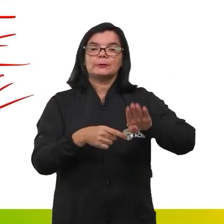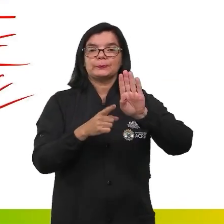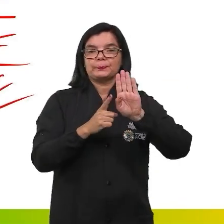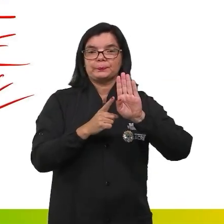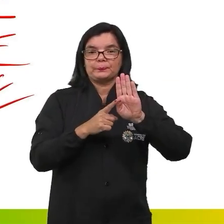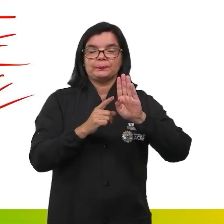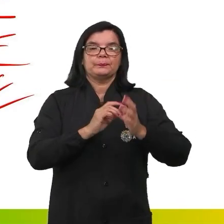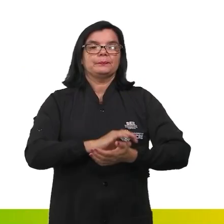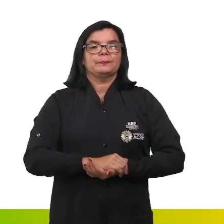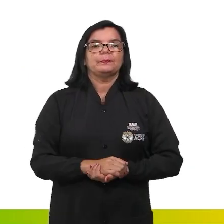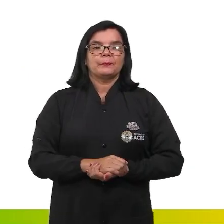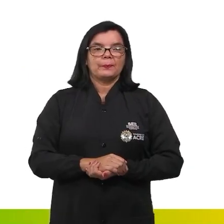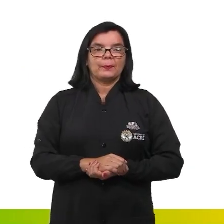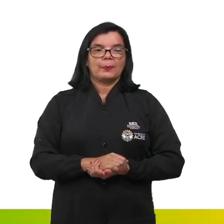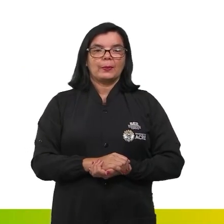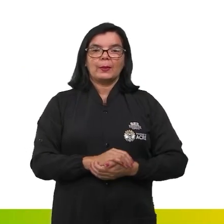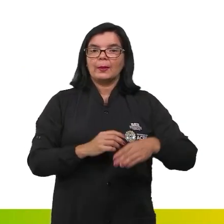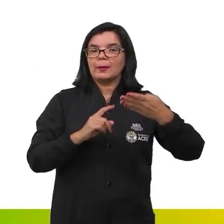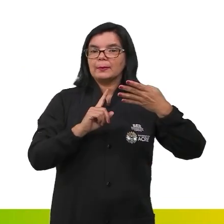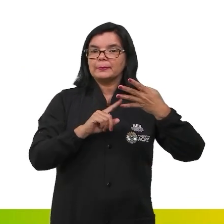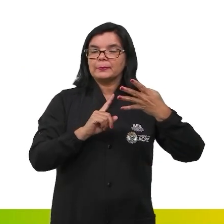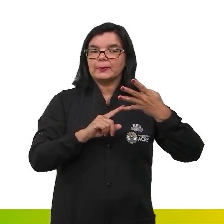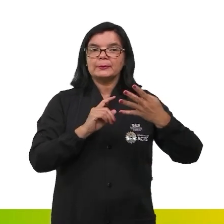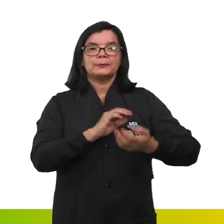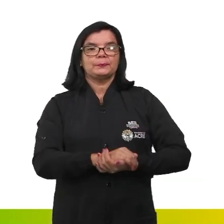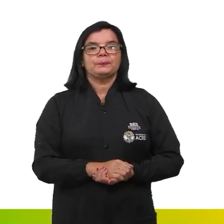B. Questão 4.